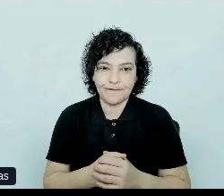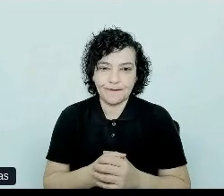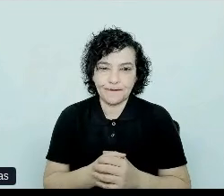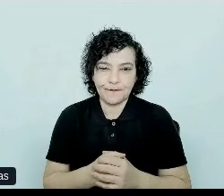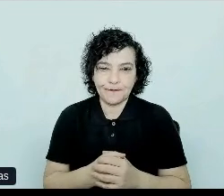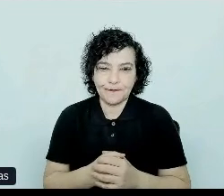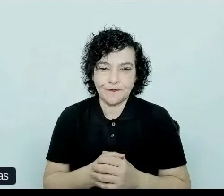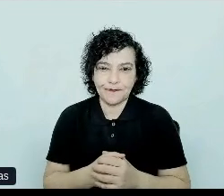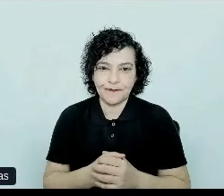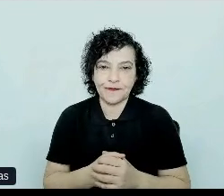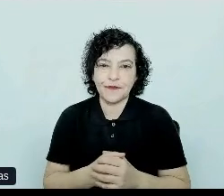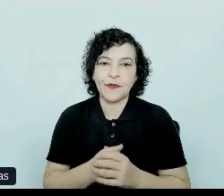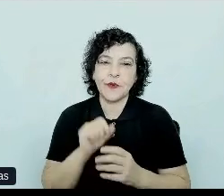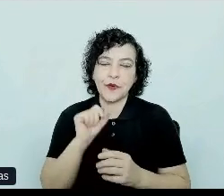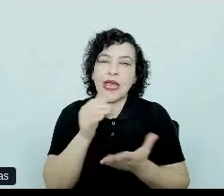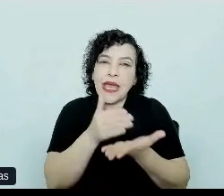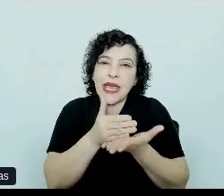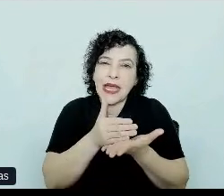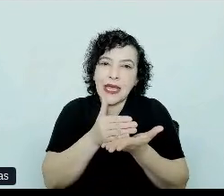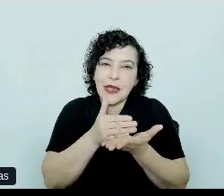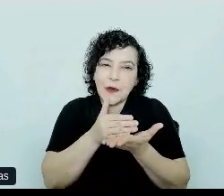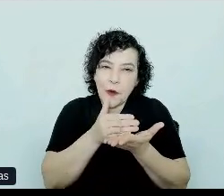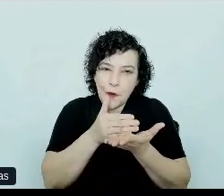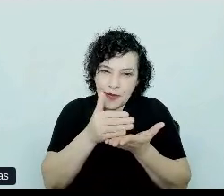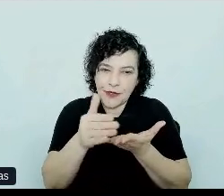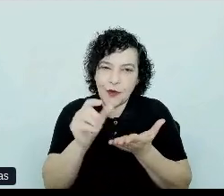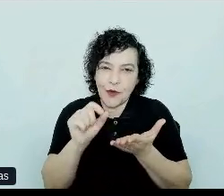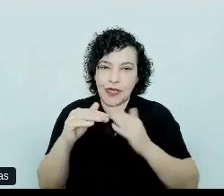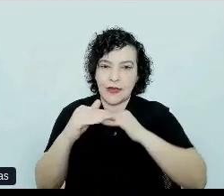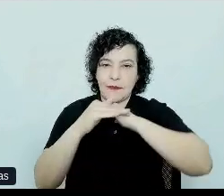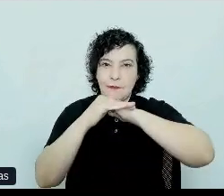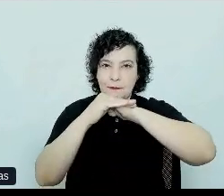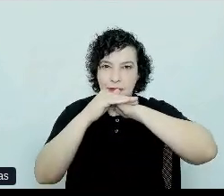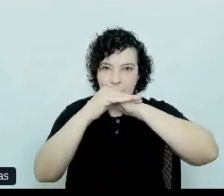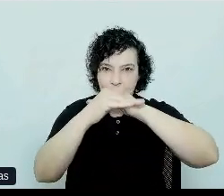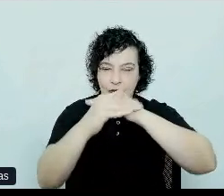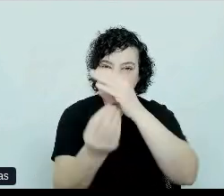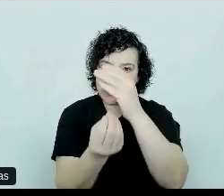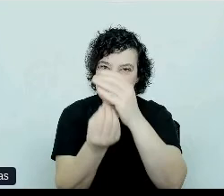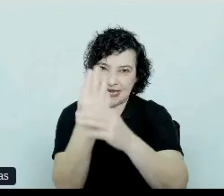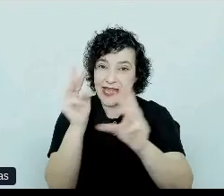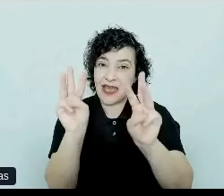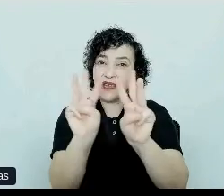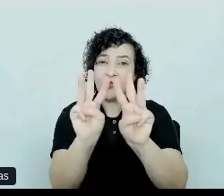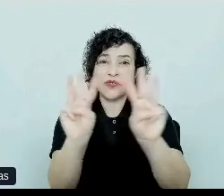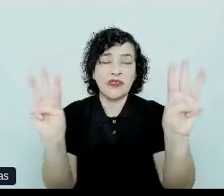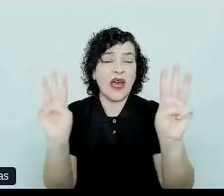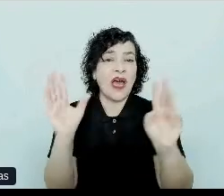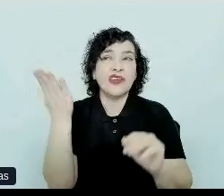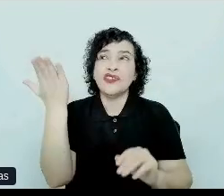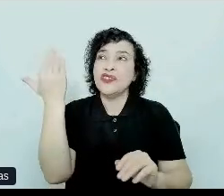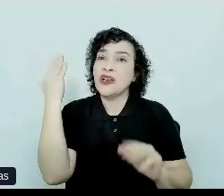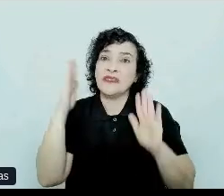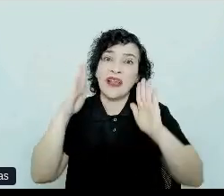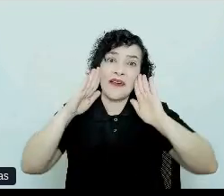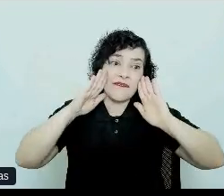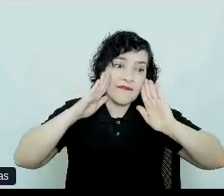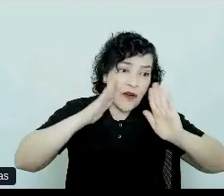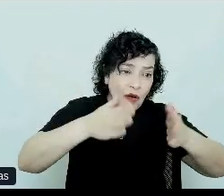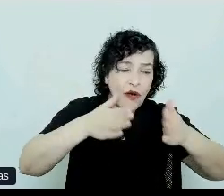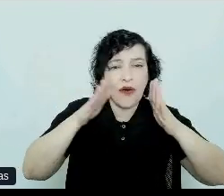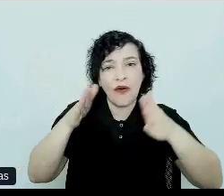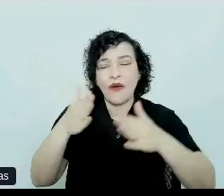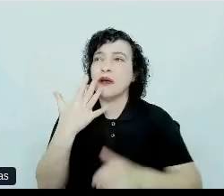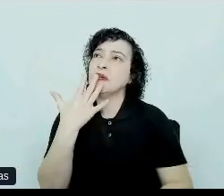o tio Tim ali começou a fazer os padrões, né, das coisas da web, tudo era muito específico, né, e claro, ali tinha a corzinha